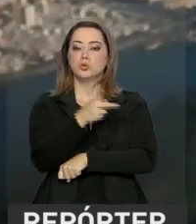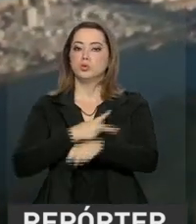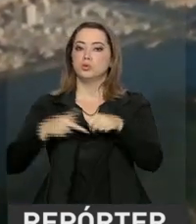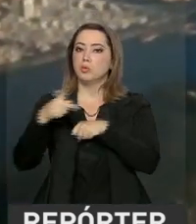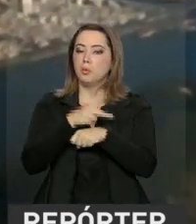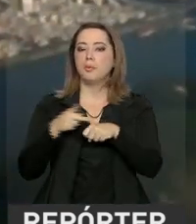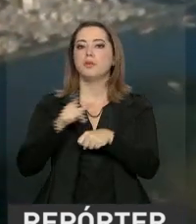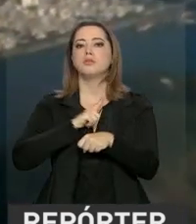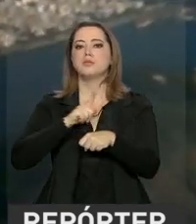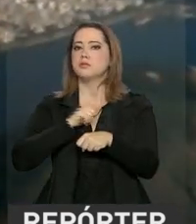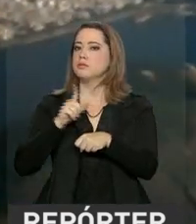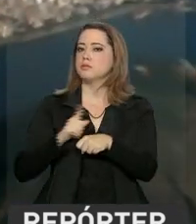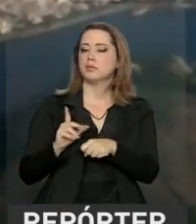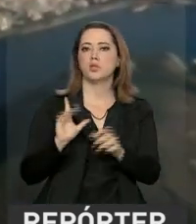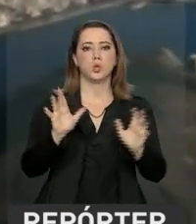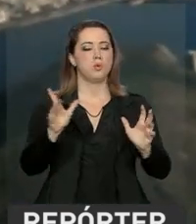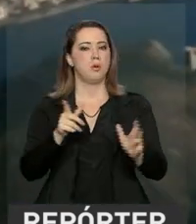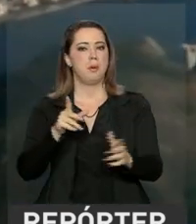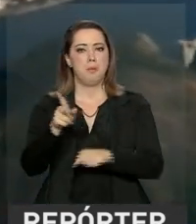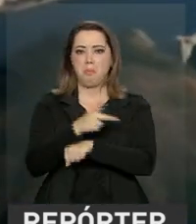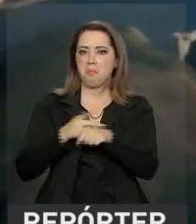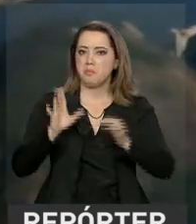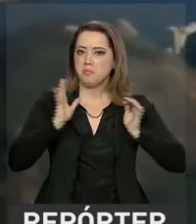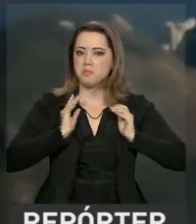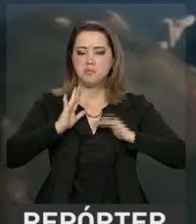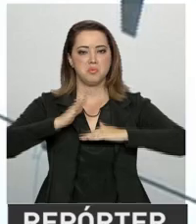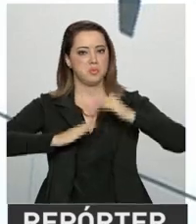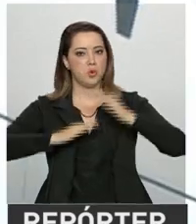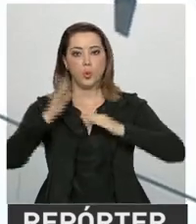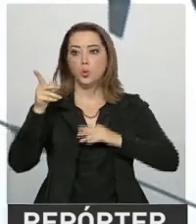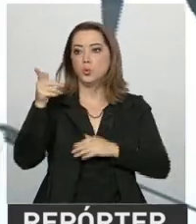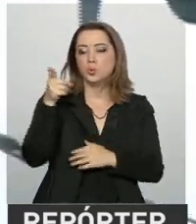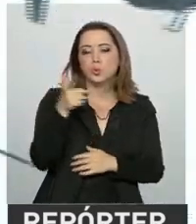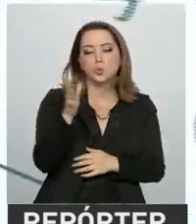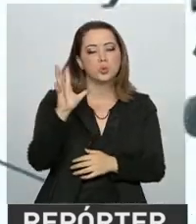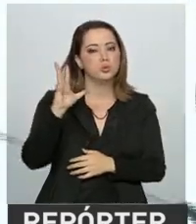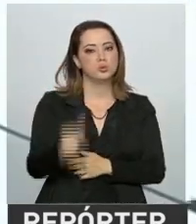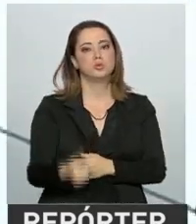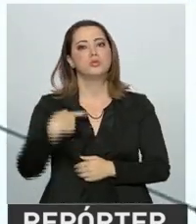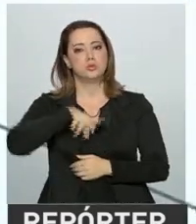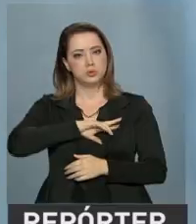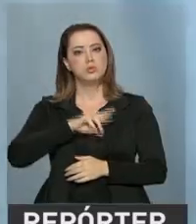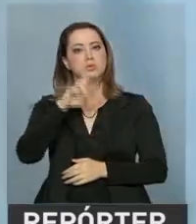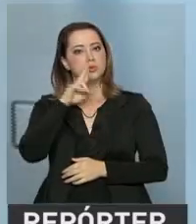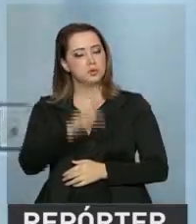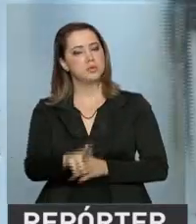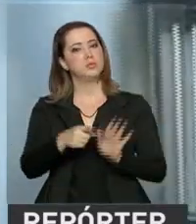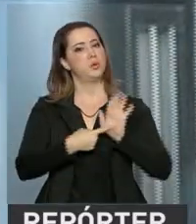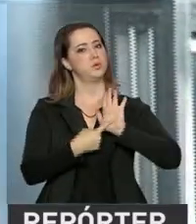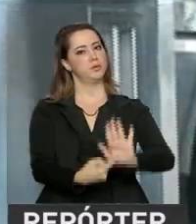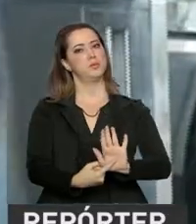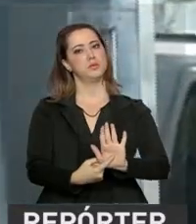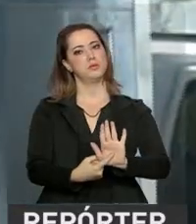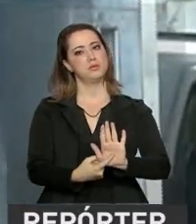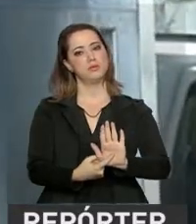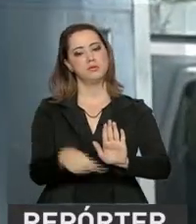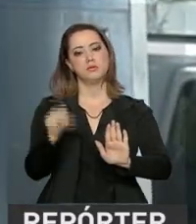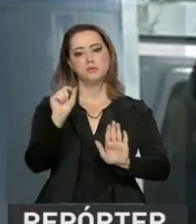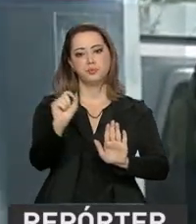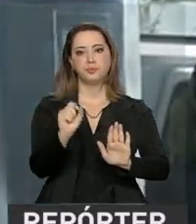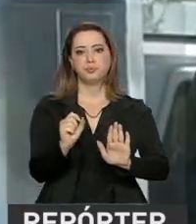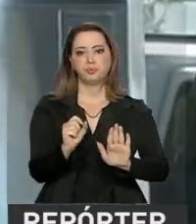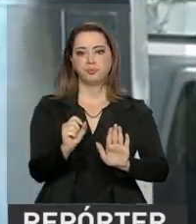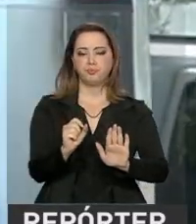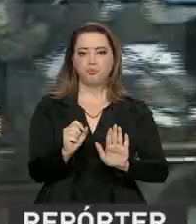avançado e mais rico poderia cumprir para garantir essa segurança temos resultados para mostrar temos resultados para mostrar